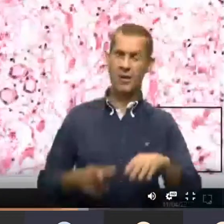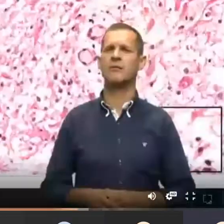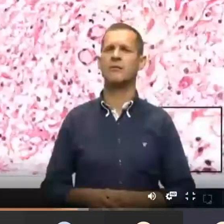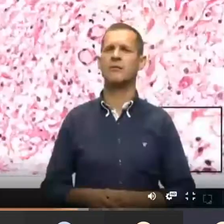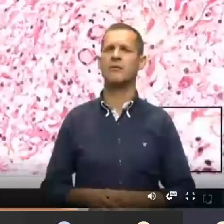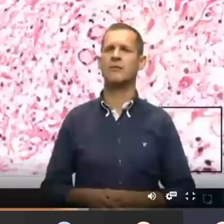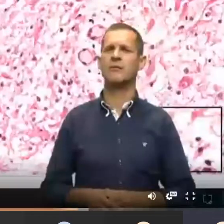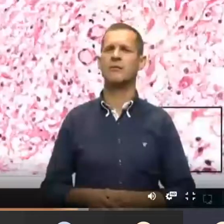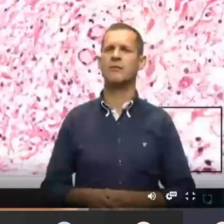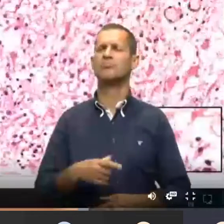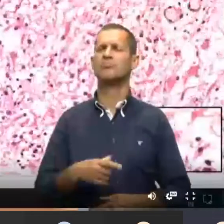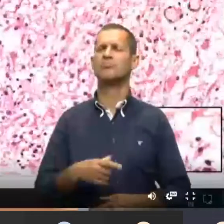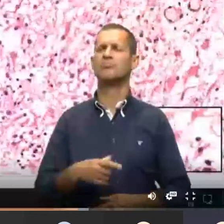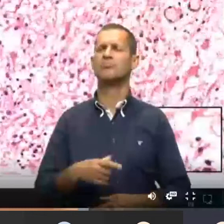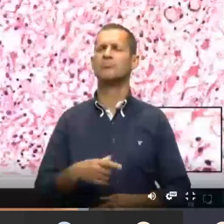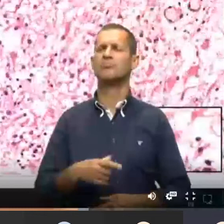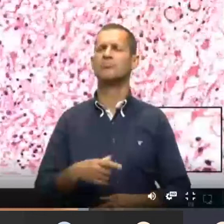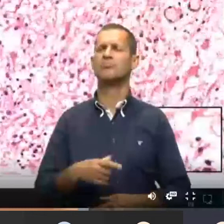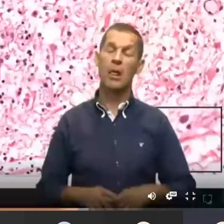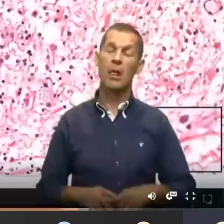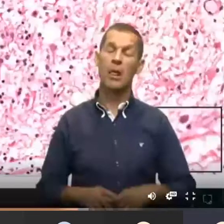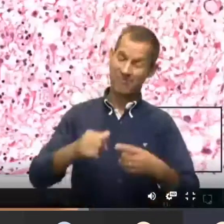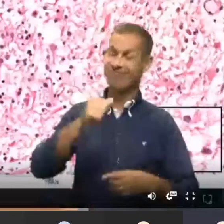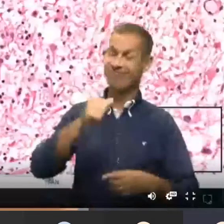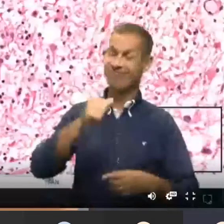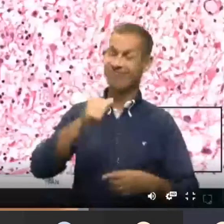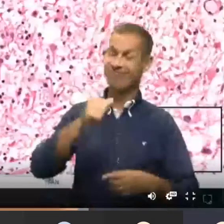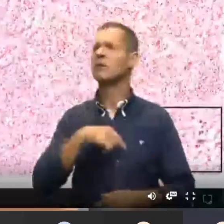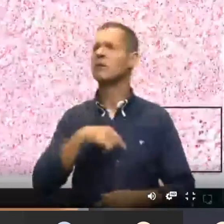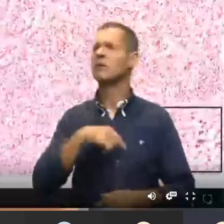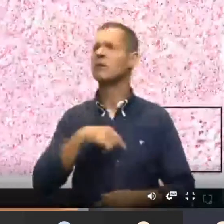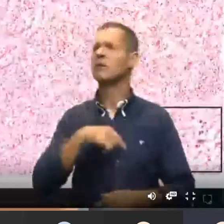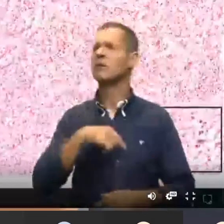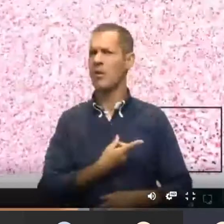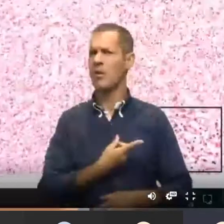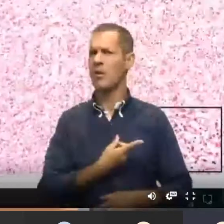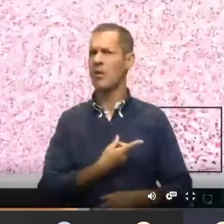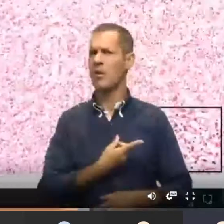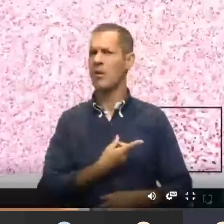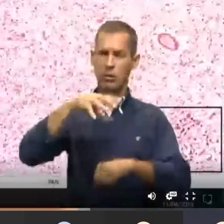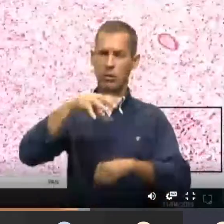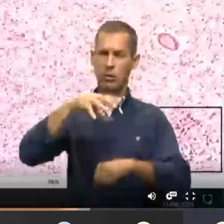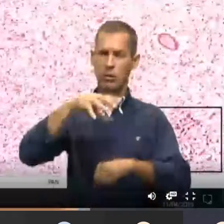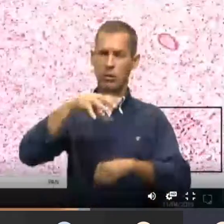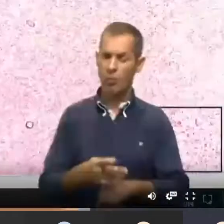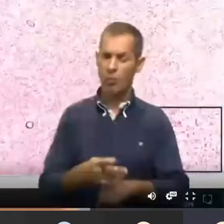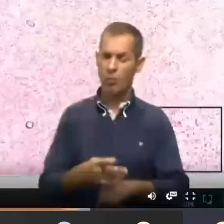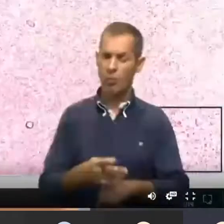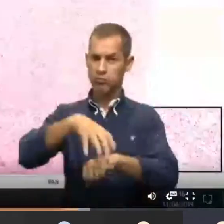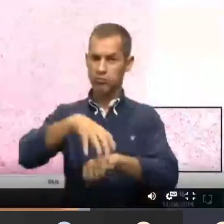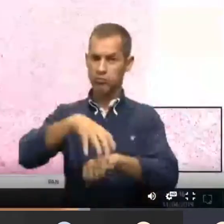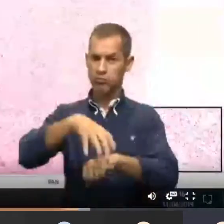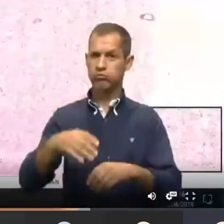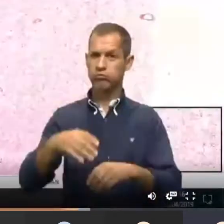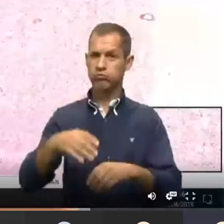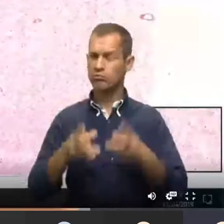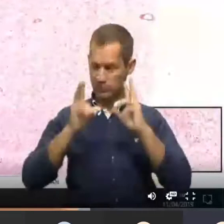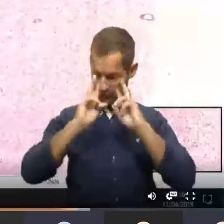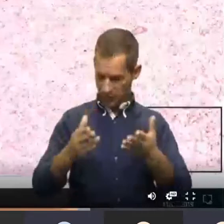É por isso que não há coloração. E ainda, nós temos infiltrado inflamatório. Vamos procurar uma região